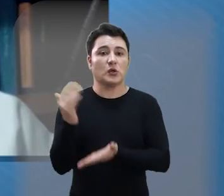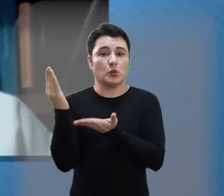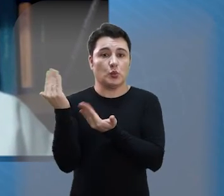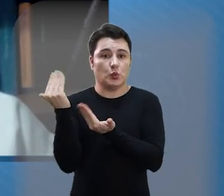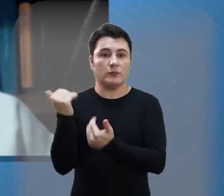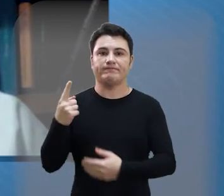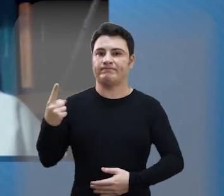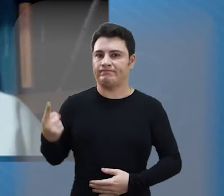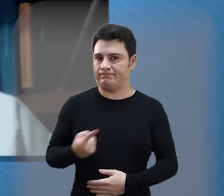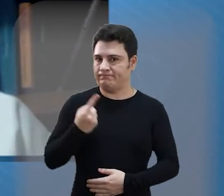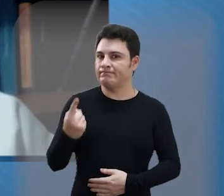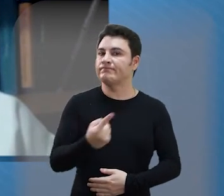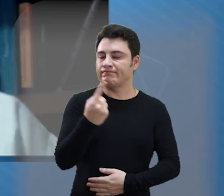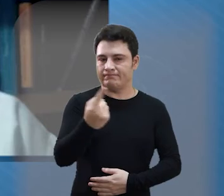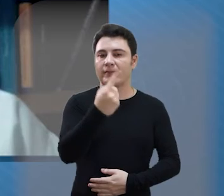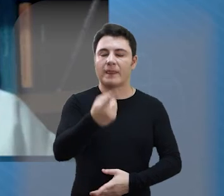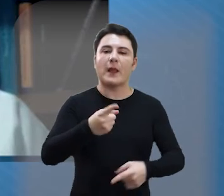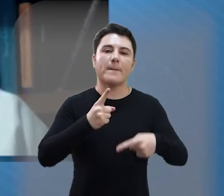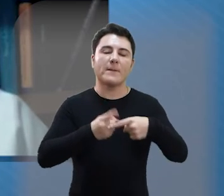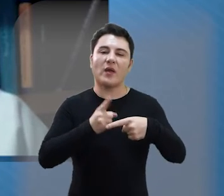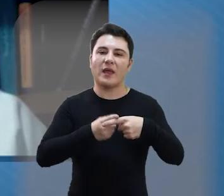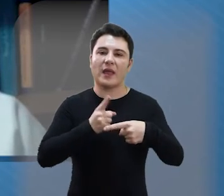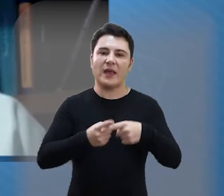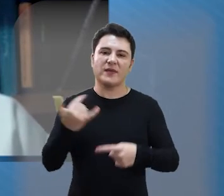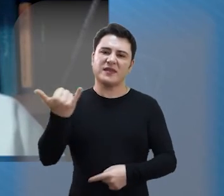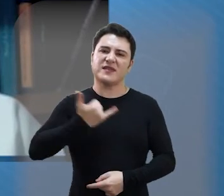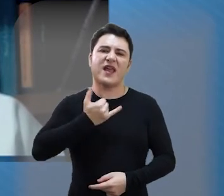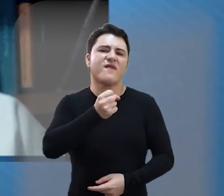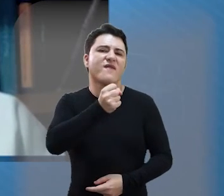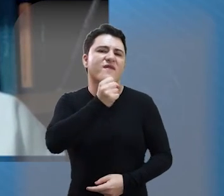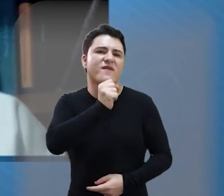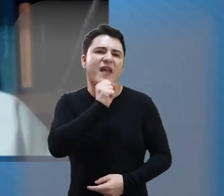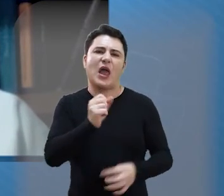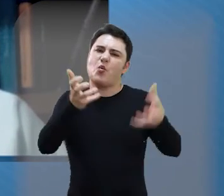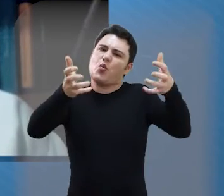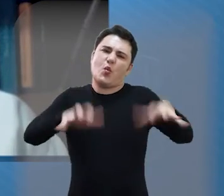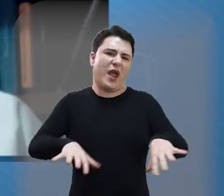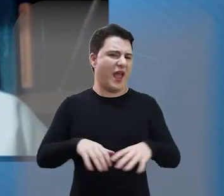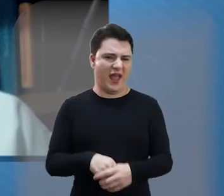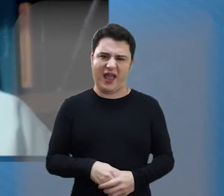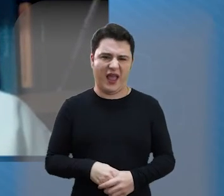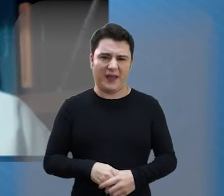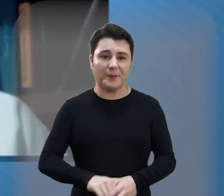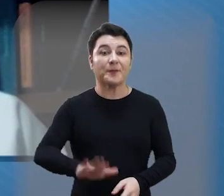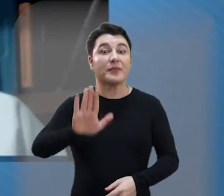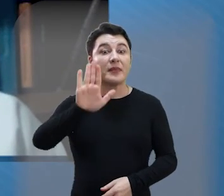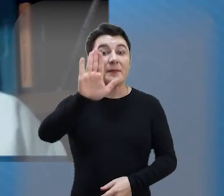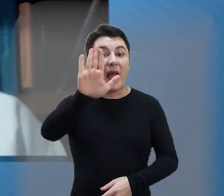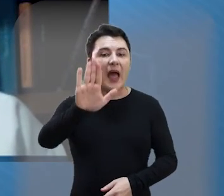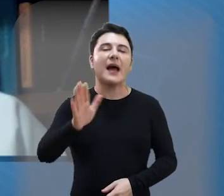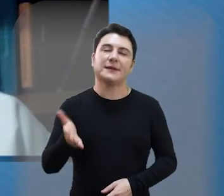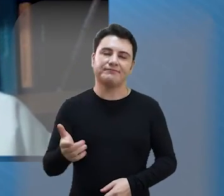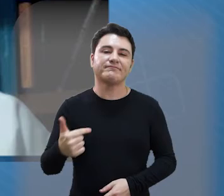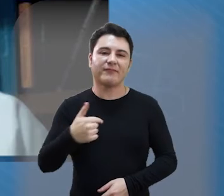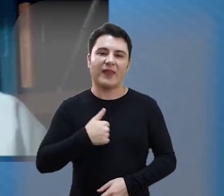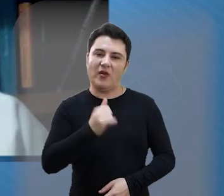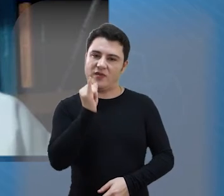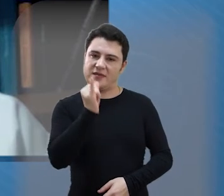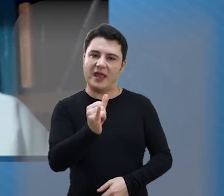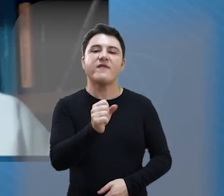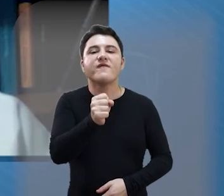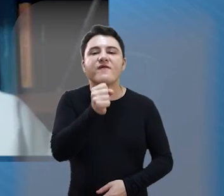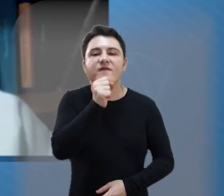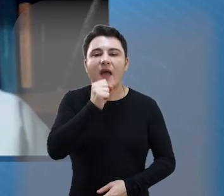as pessoas chegarem aqui com essa ideia, a gente sempre quis a fonte da juventude, e a ideia é assim, eu não quero